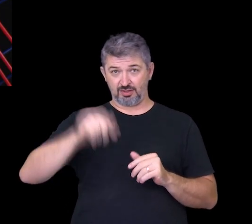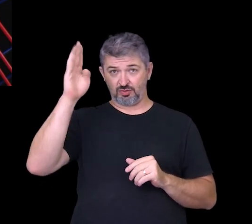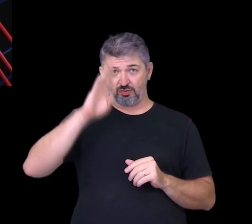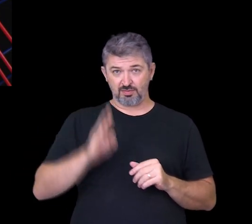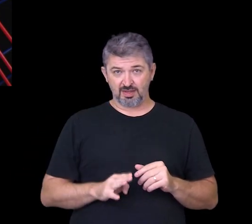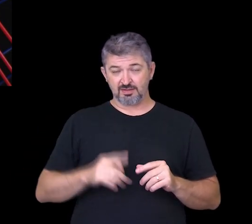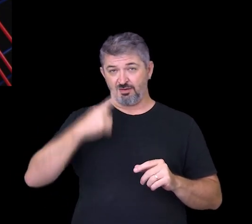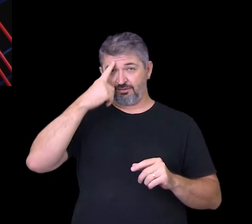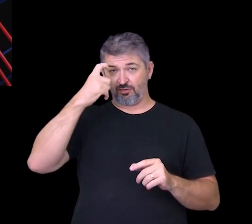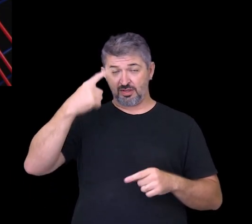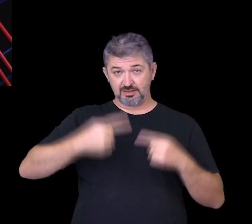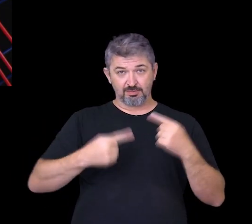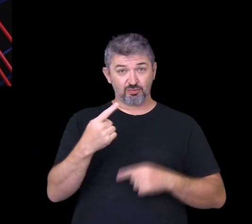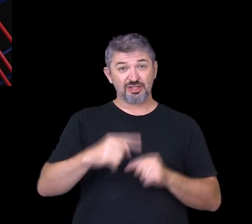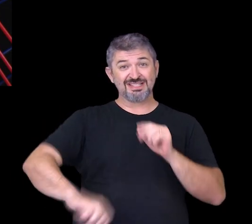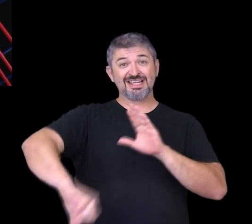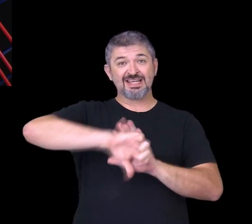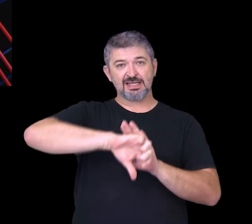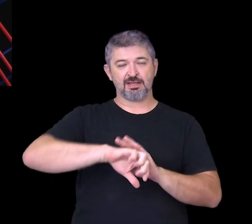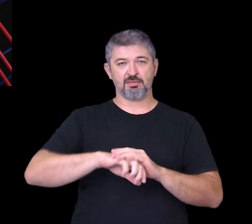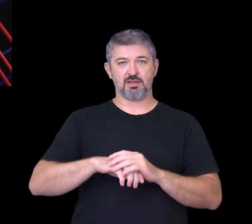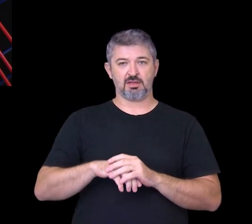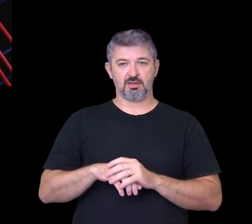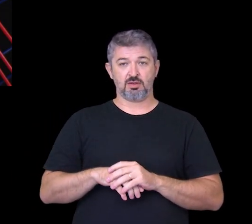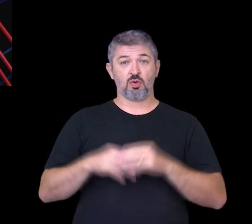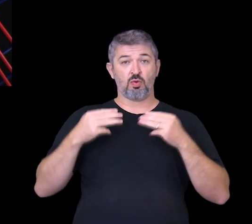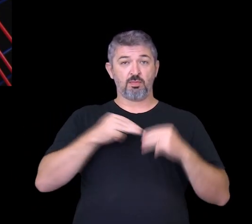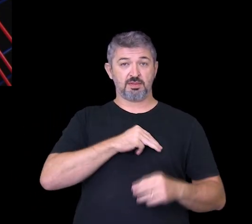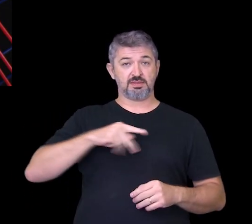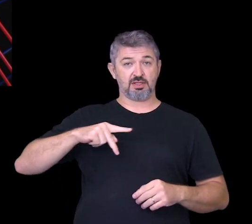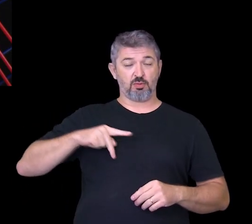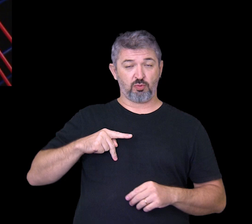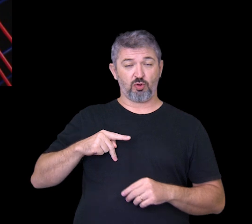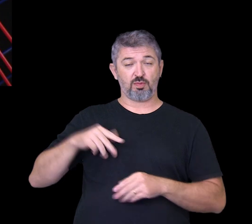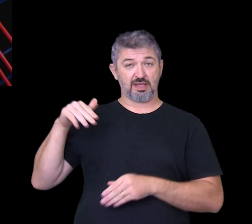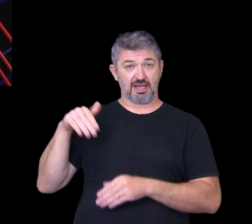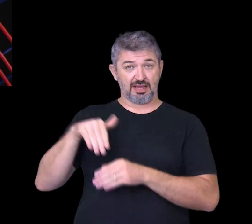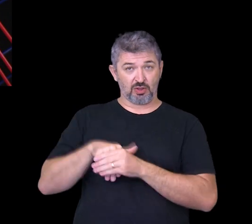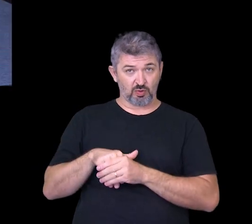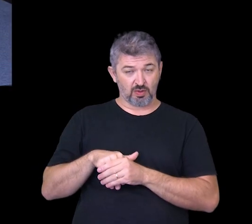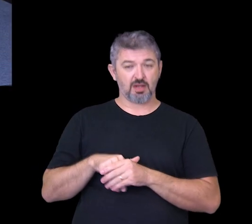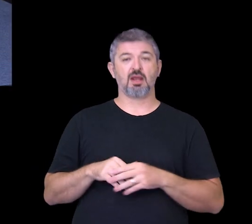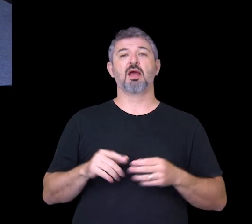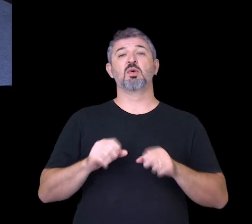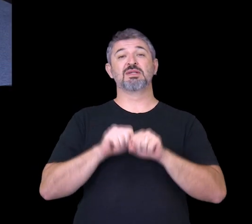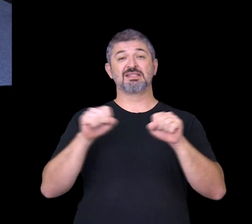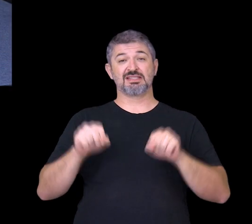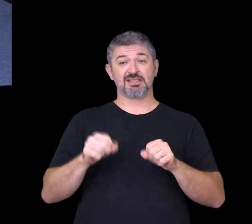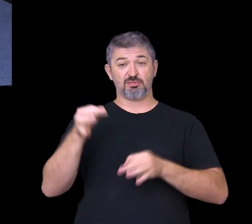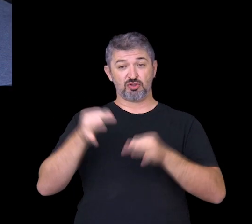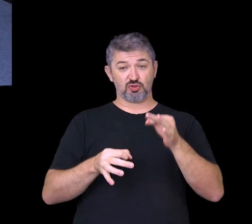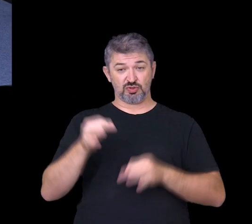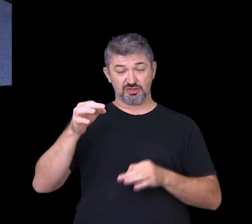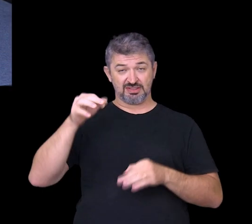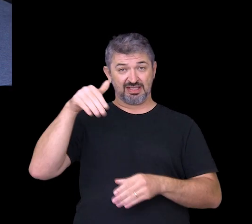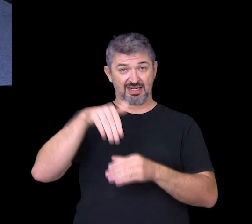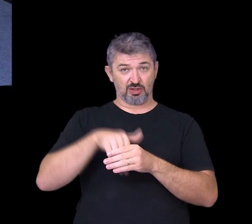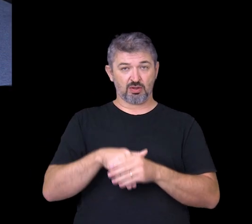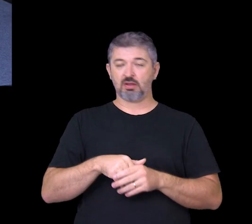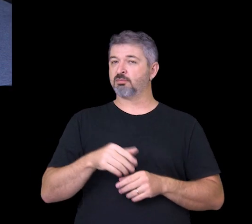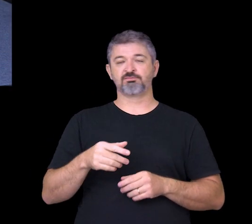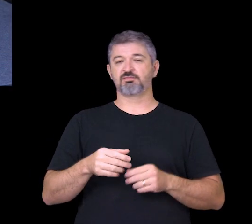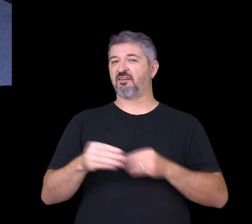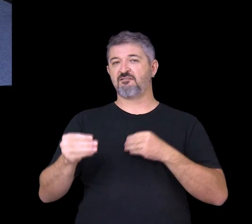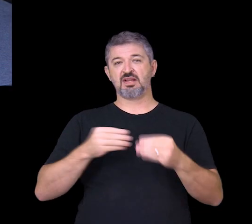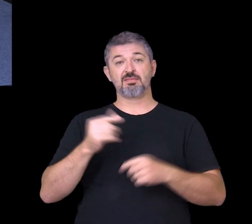que no Brasil é crime. Segundo o Ministério Público Eleitoral e o Tribunal de Justiça, o sistema de justiça eleitoral, eles